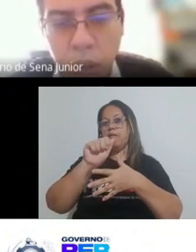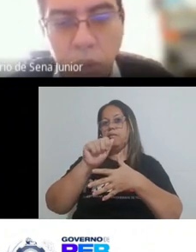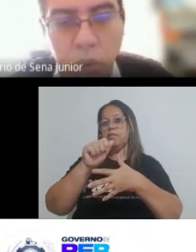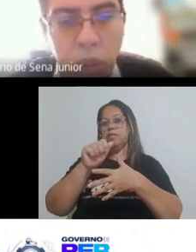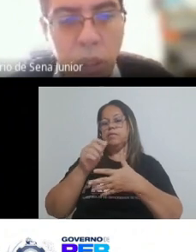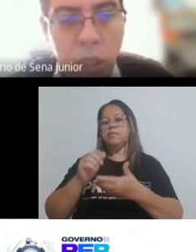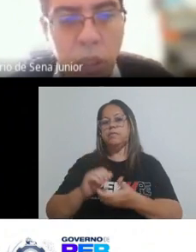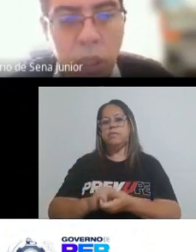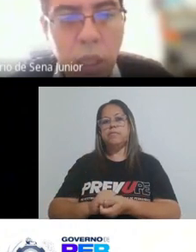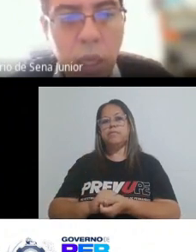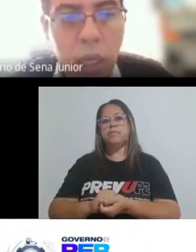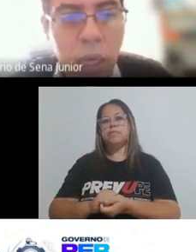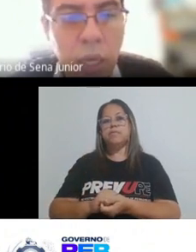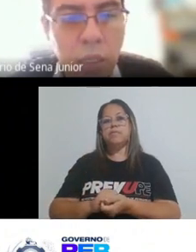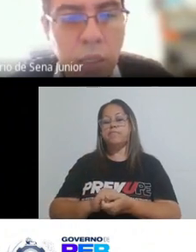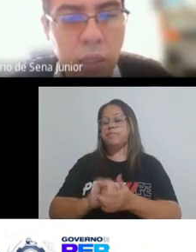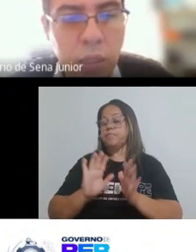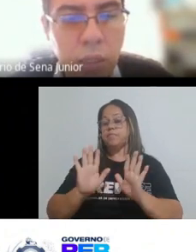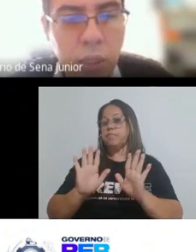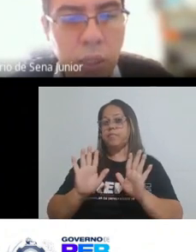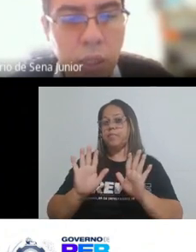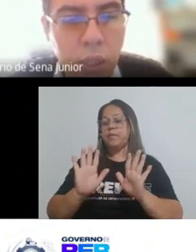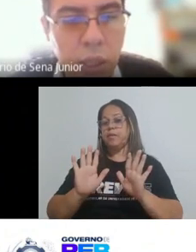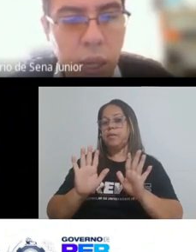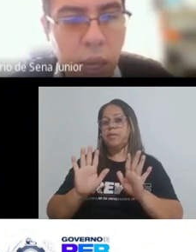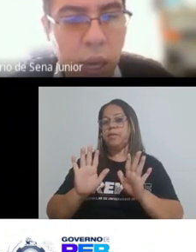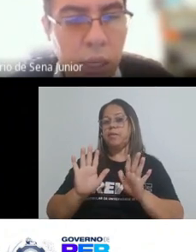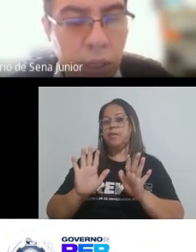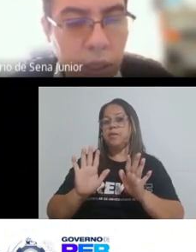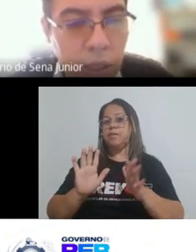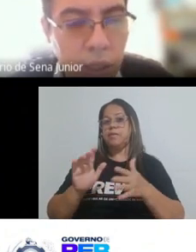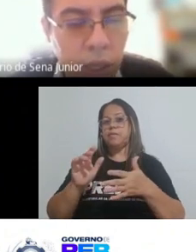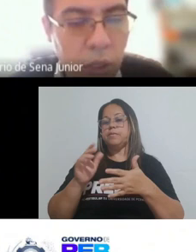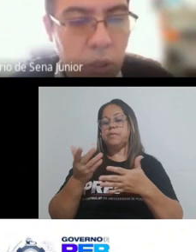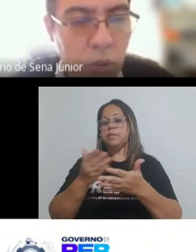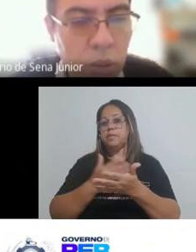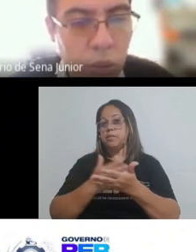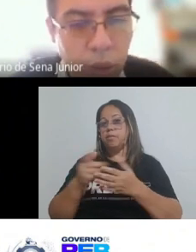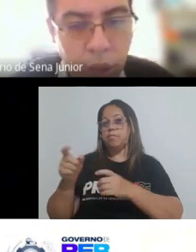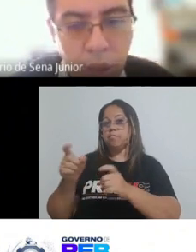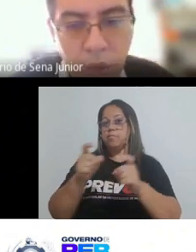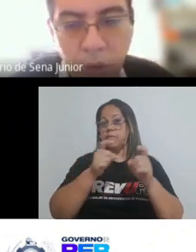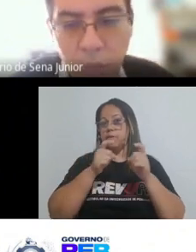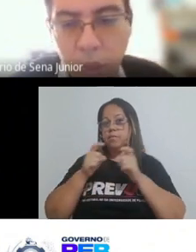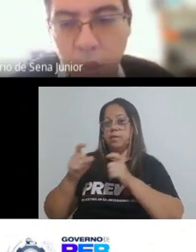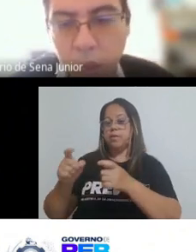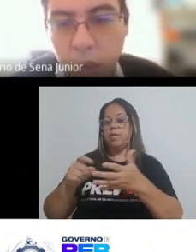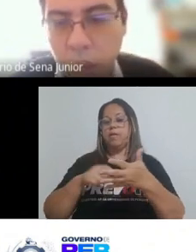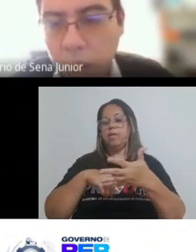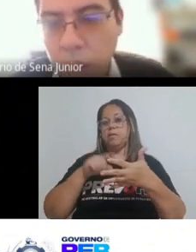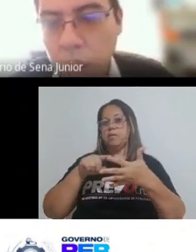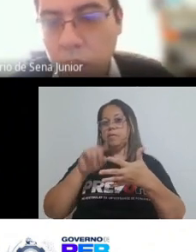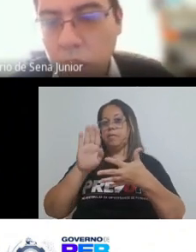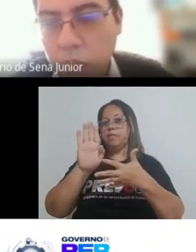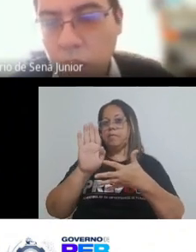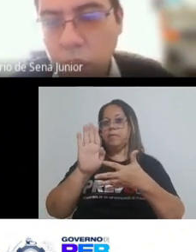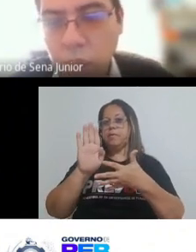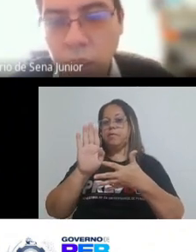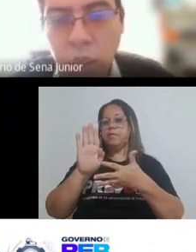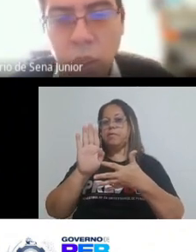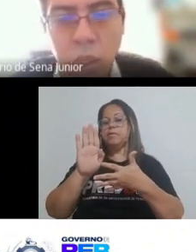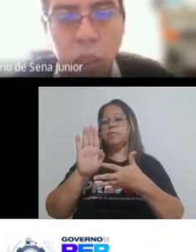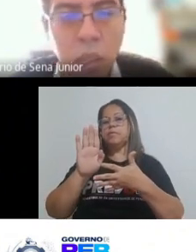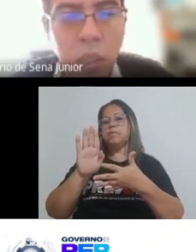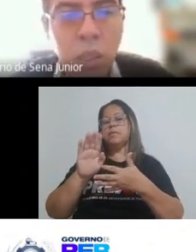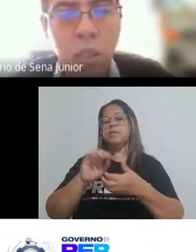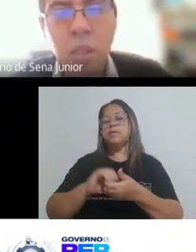não seria, aliás, desde a nossa discussão para a alternativa B, em que o instante